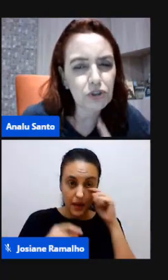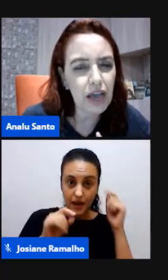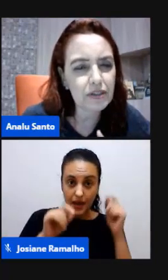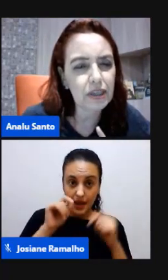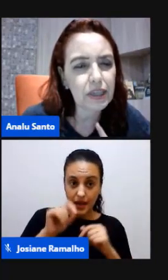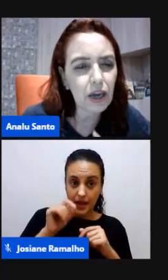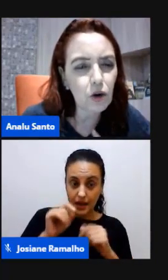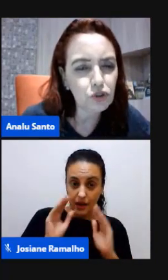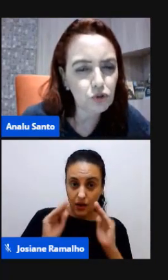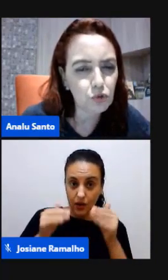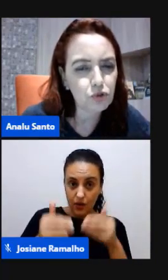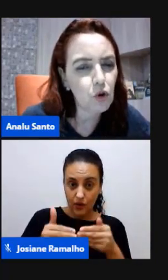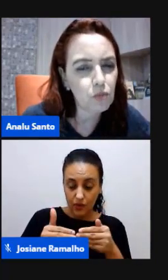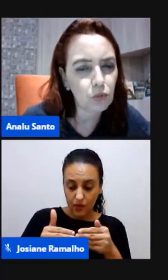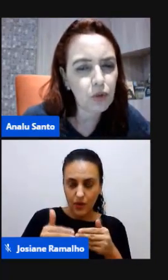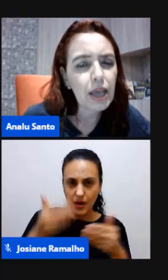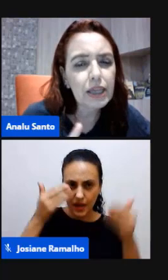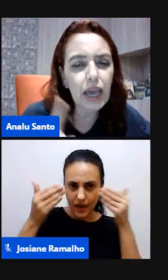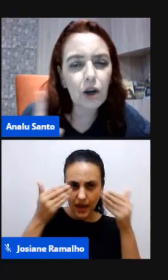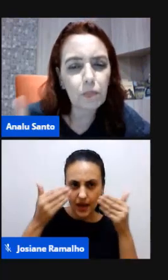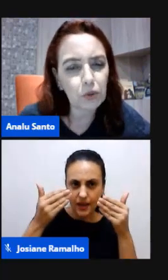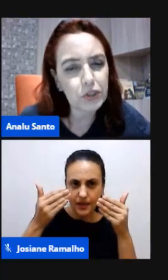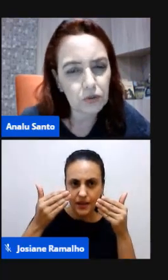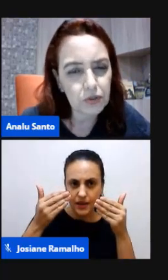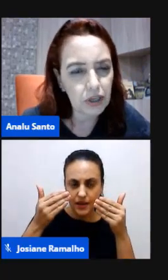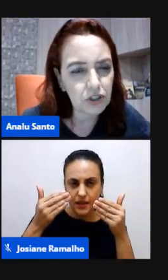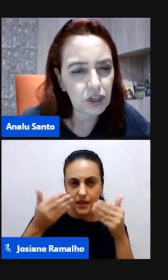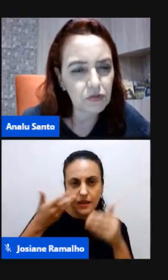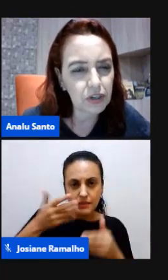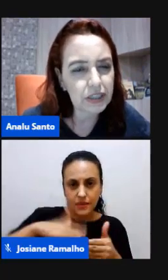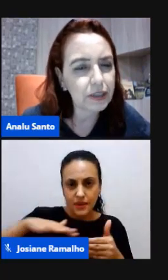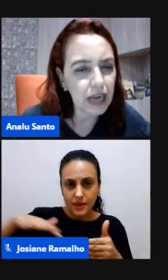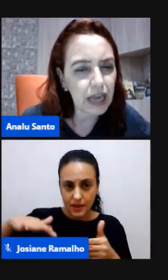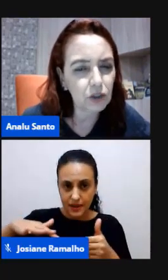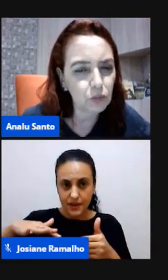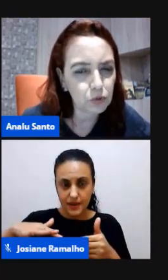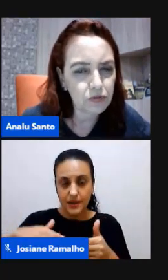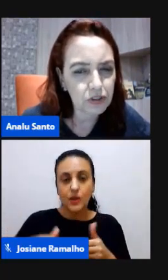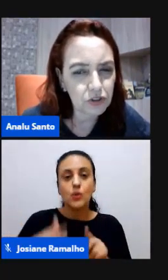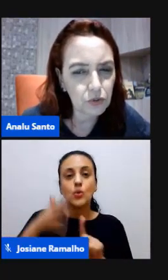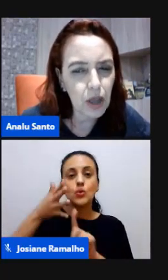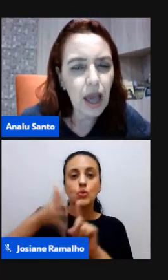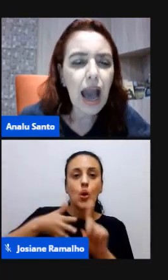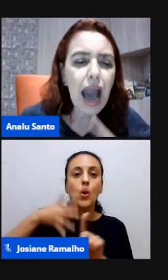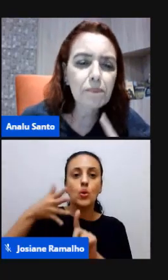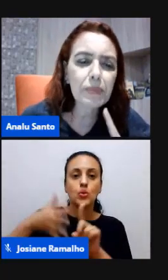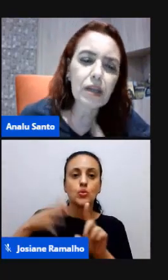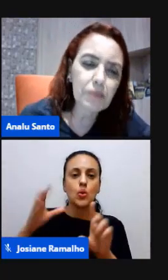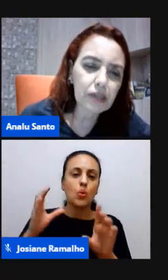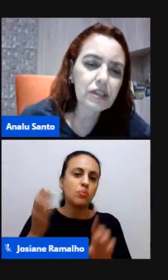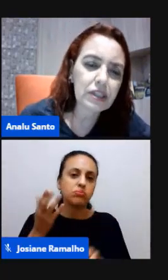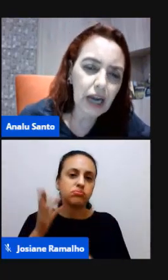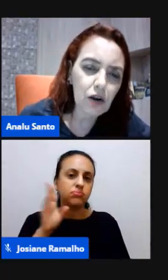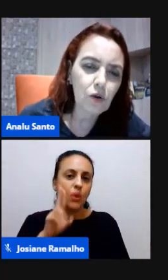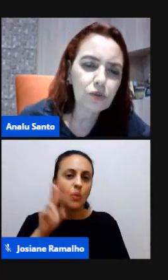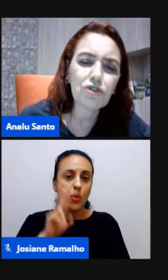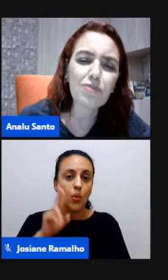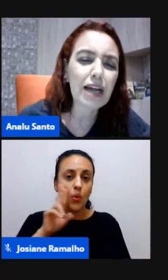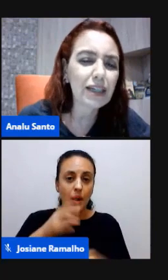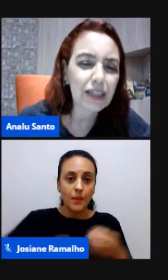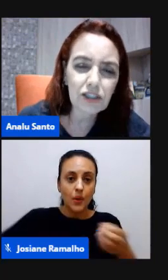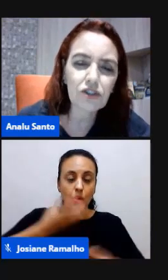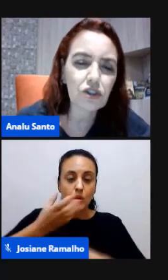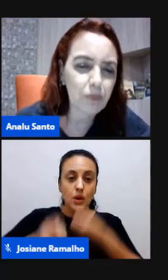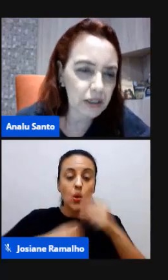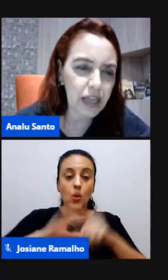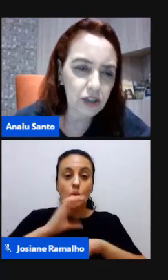que subjazem quer ao discurso comum, quer à produção científica centrada no mundo infantil, rapidamente se dará conta de